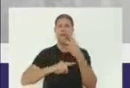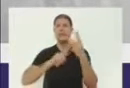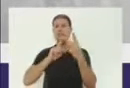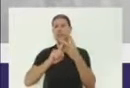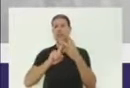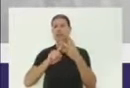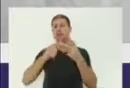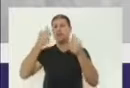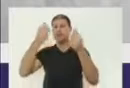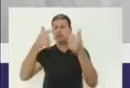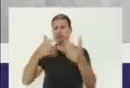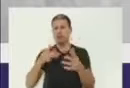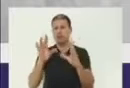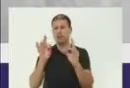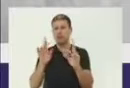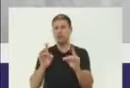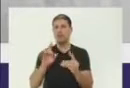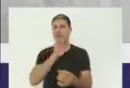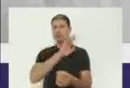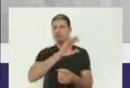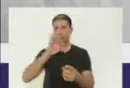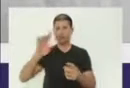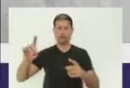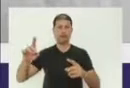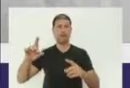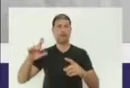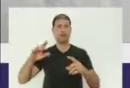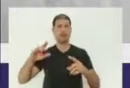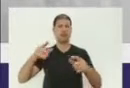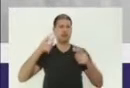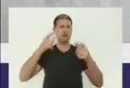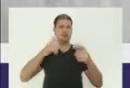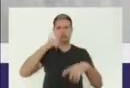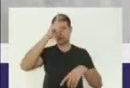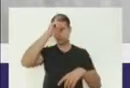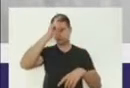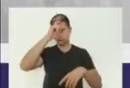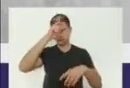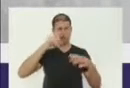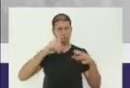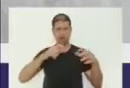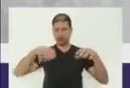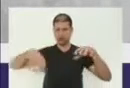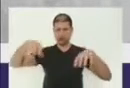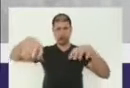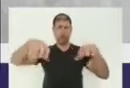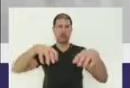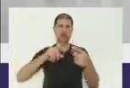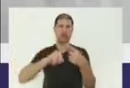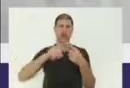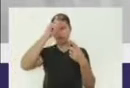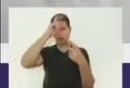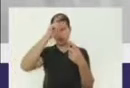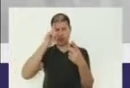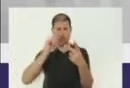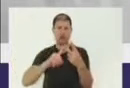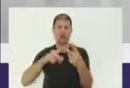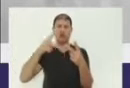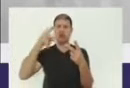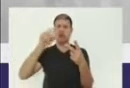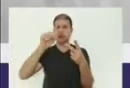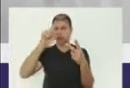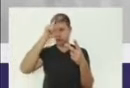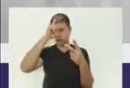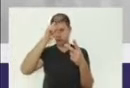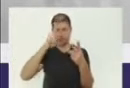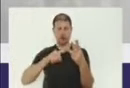descrição e localização de cada equipamento de saúde disponível em cada setor, incluindo hospitais, postos de saúde,